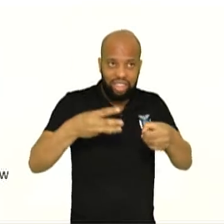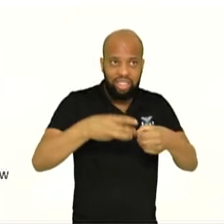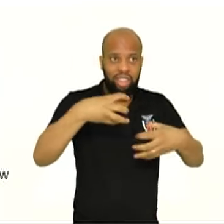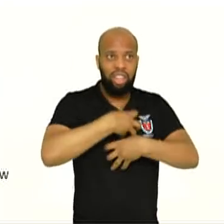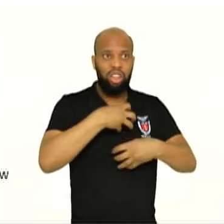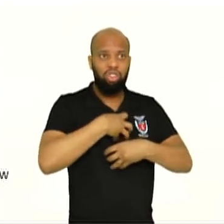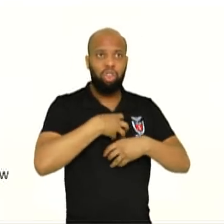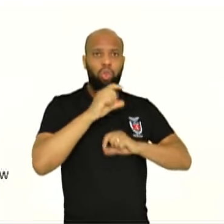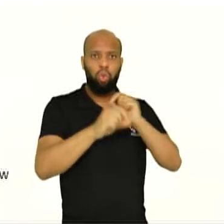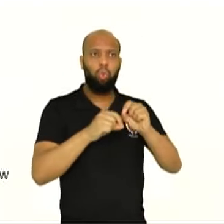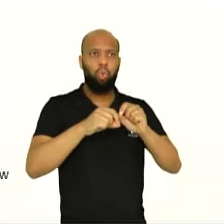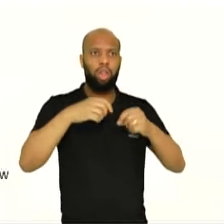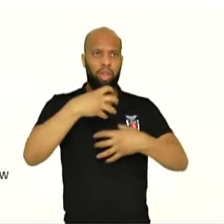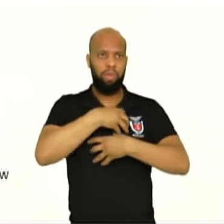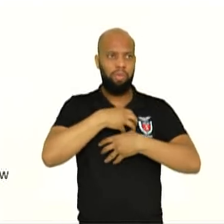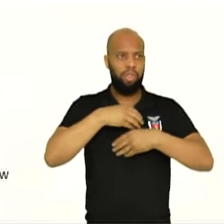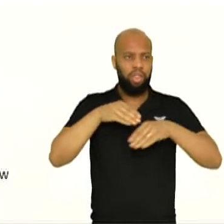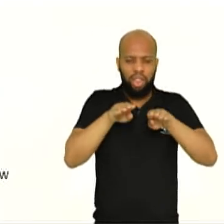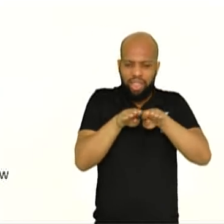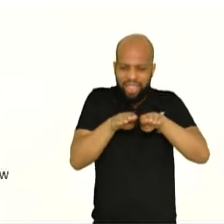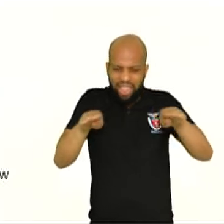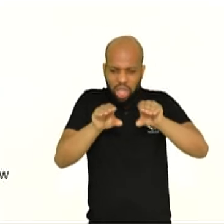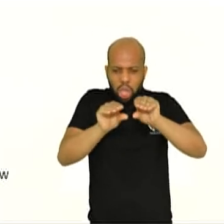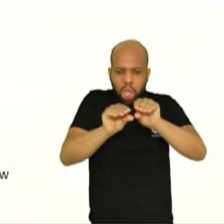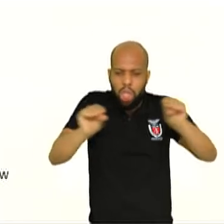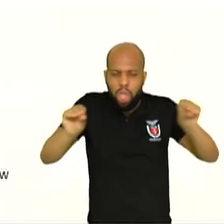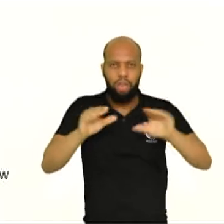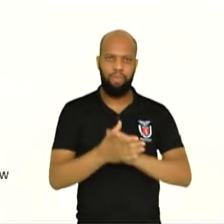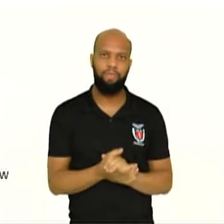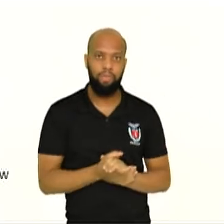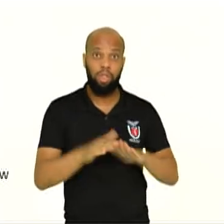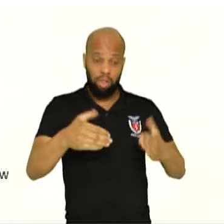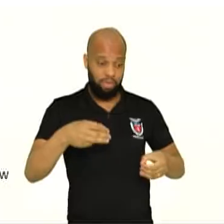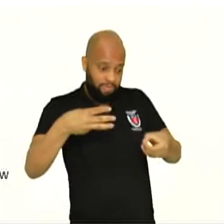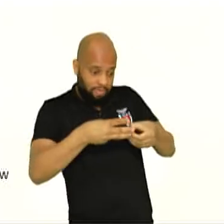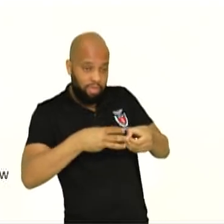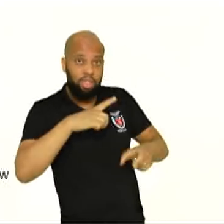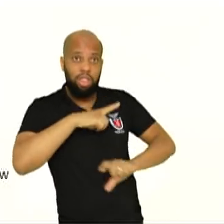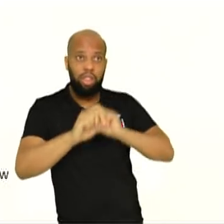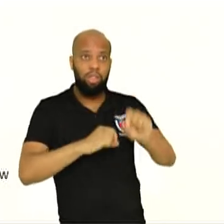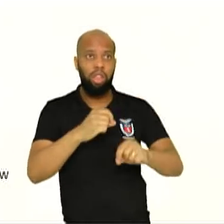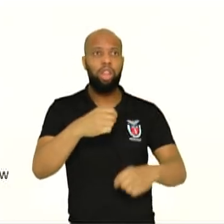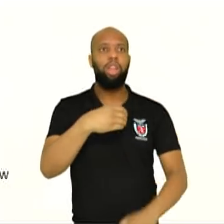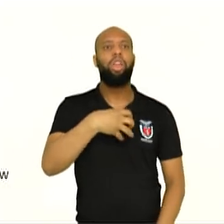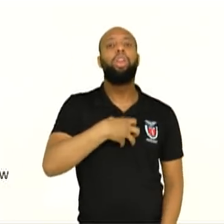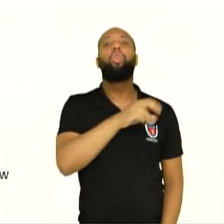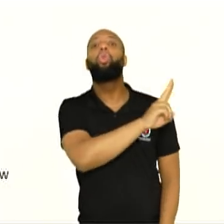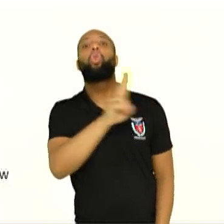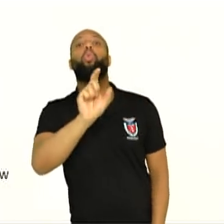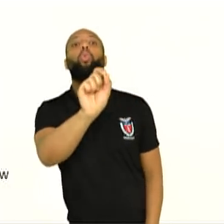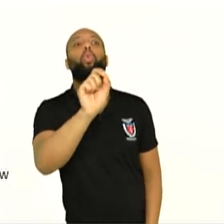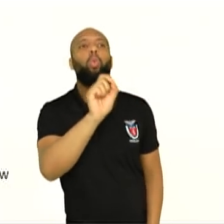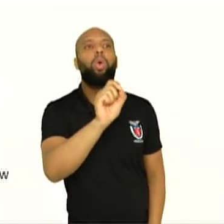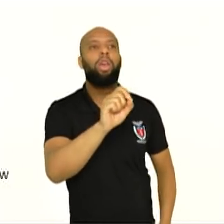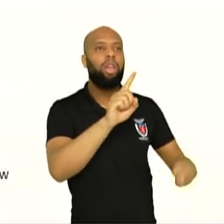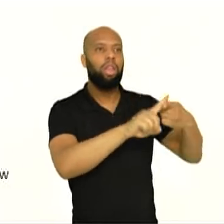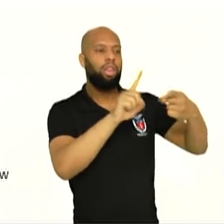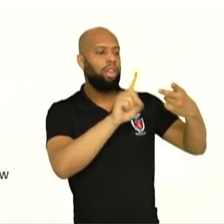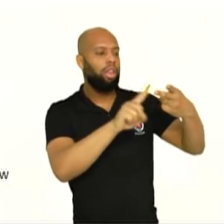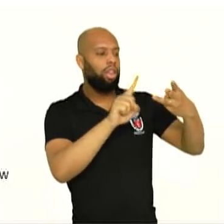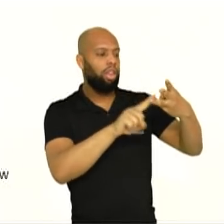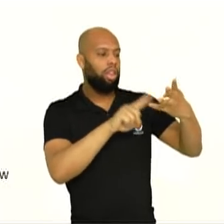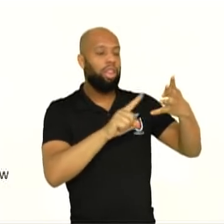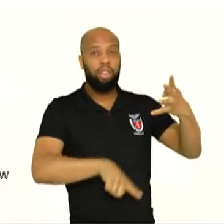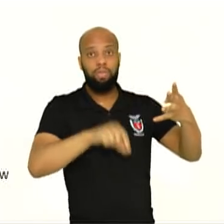formato pavimentoso, ou seja, achatadas. Essas células recebem o nome de... Eu acabei de